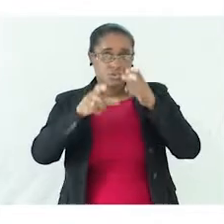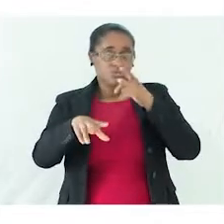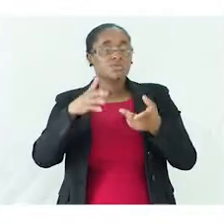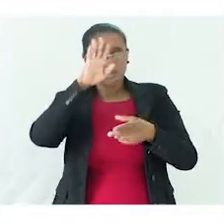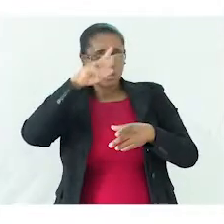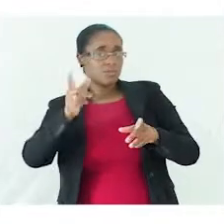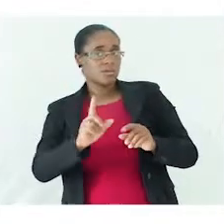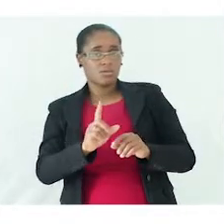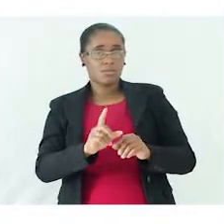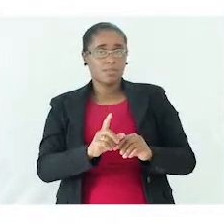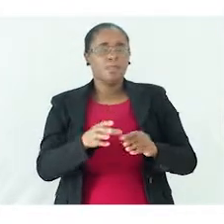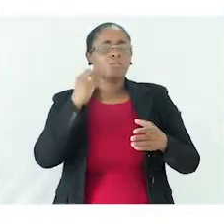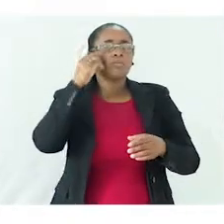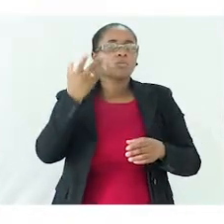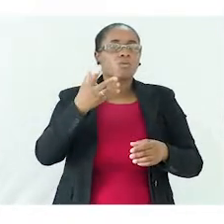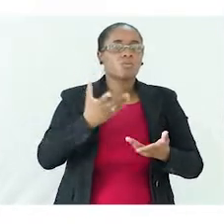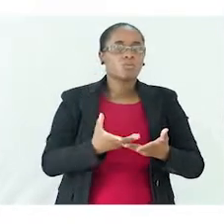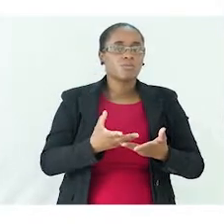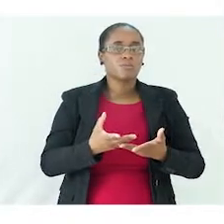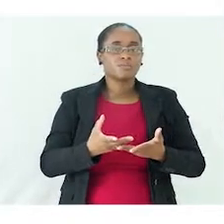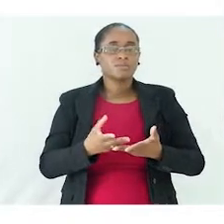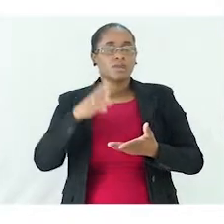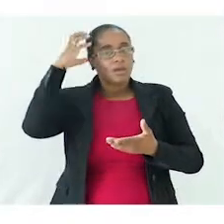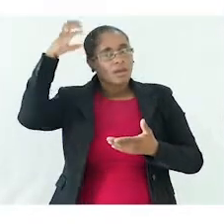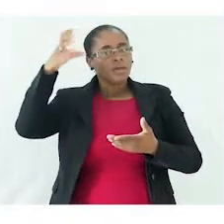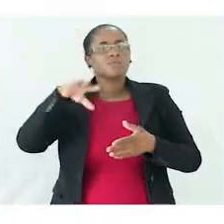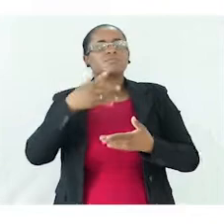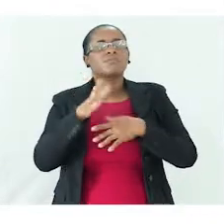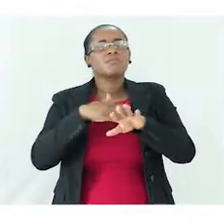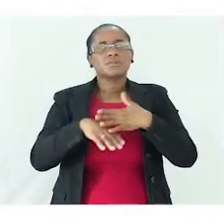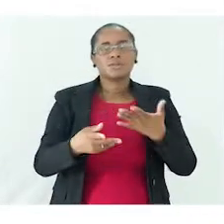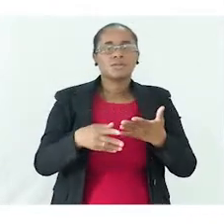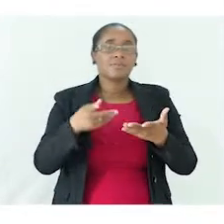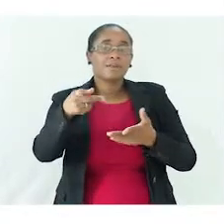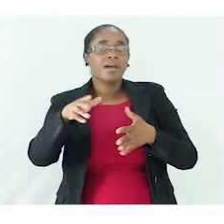rei vai reagir? Vamos lá, lá em casa.